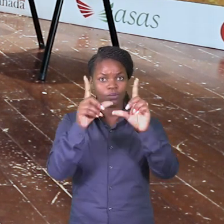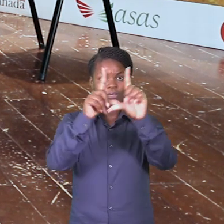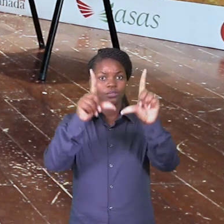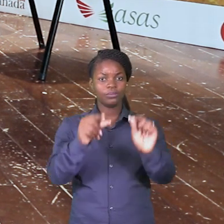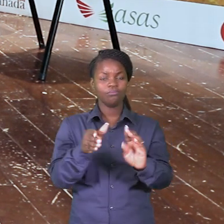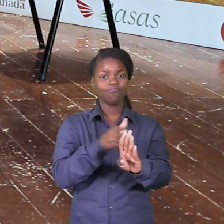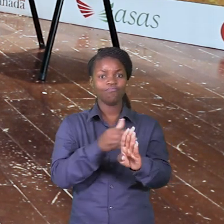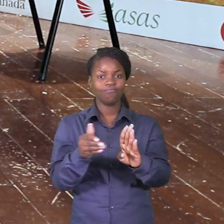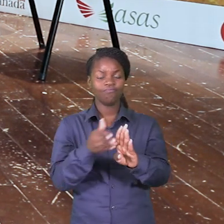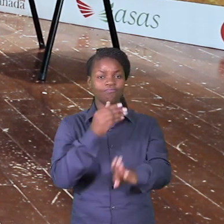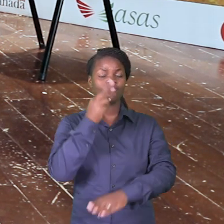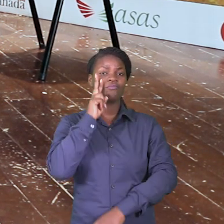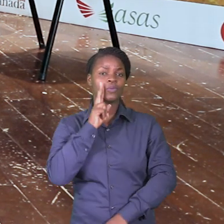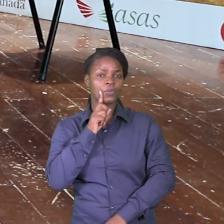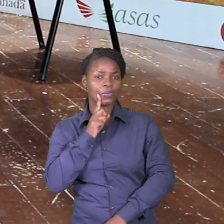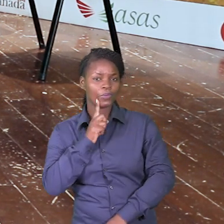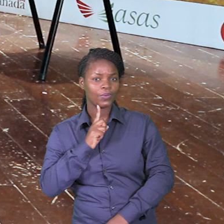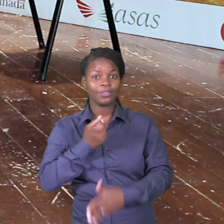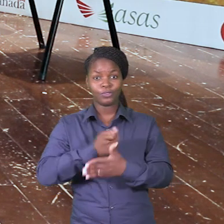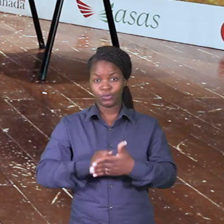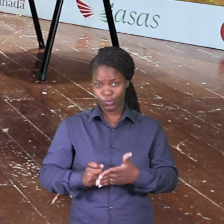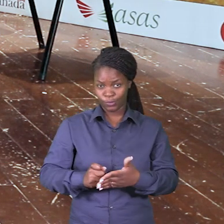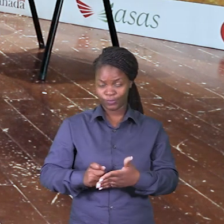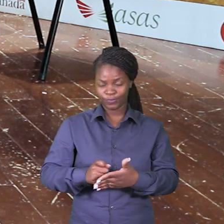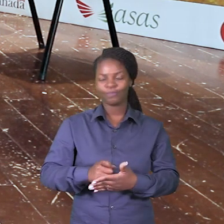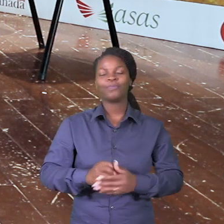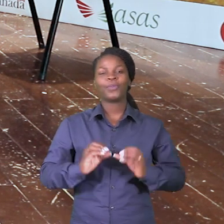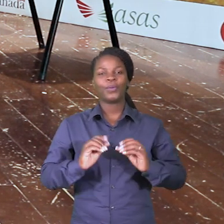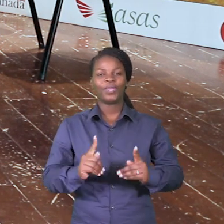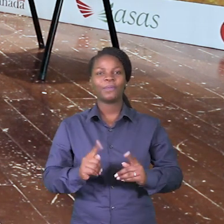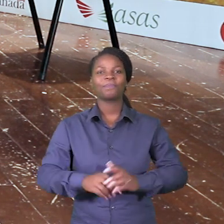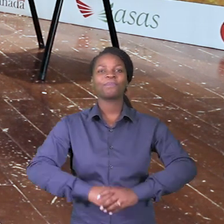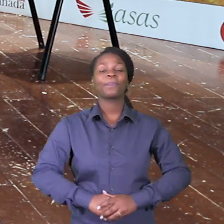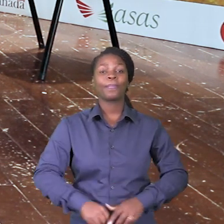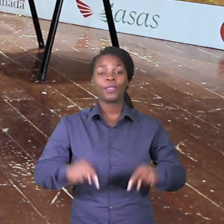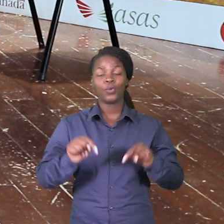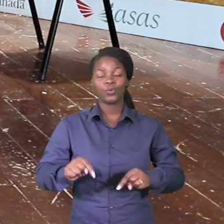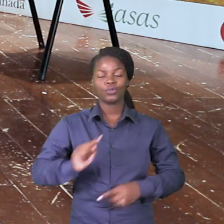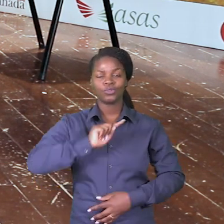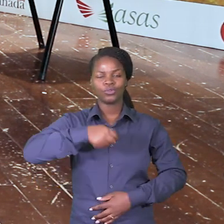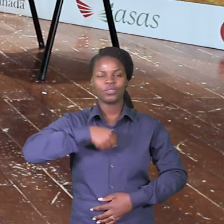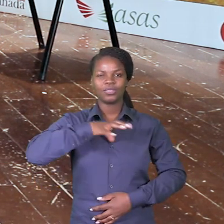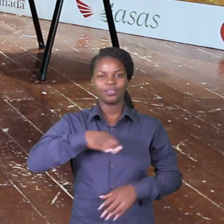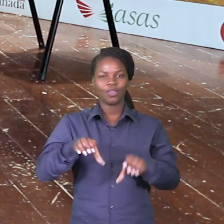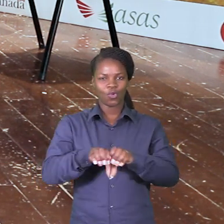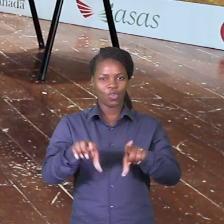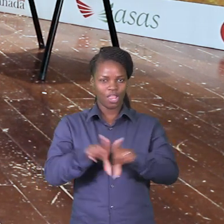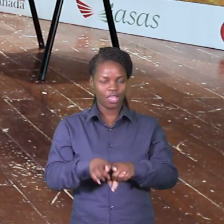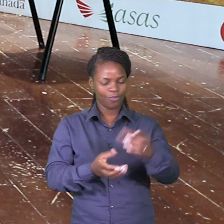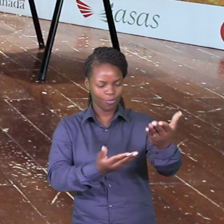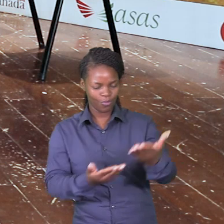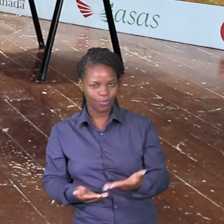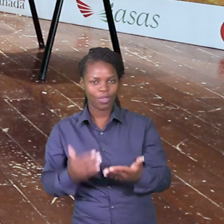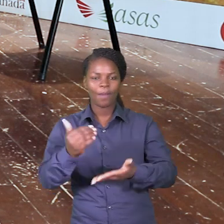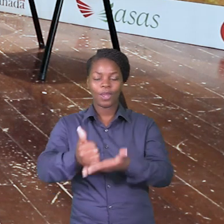ligados ao asseto sexual na escola é uma pergunta focada e para tal vamos trazer algumas pessoas que vão ajudar-nos a